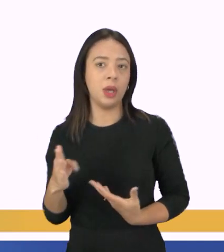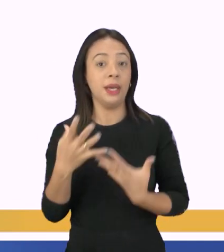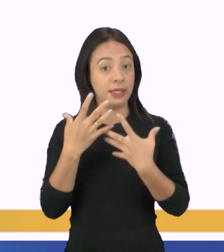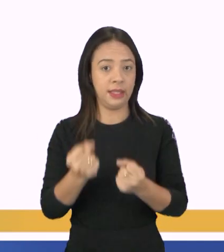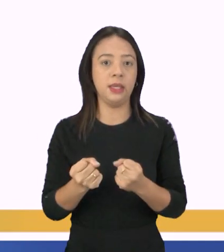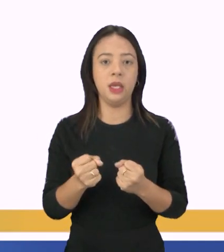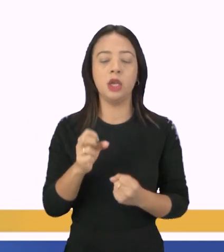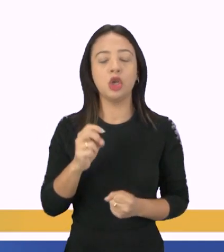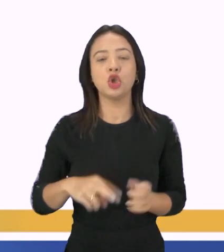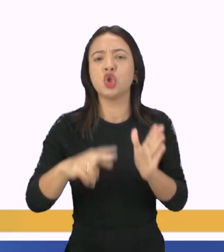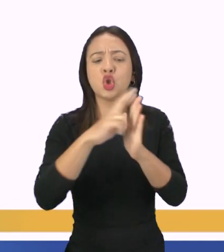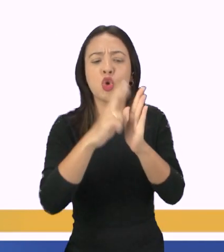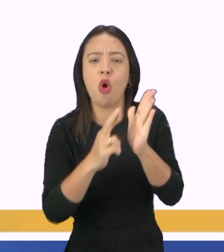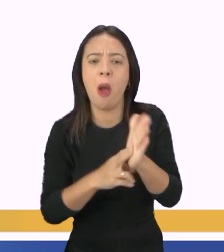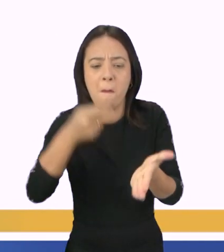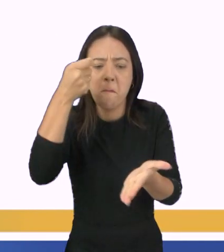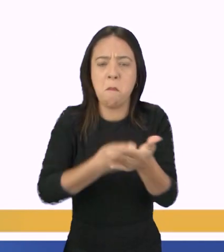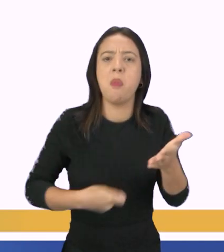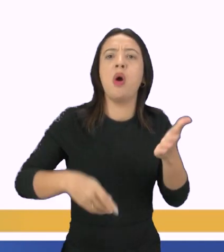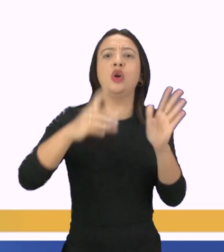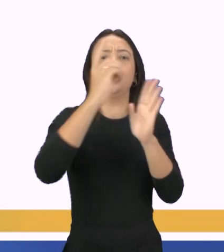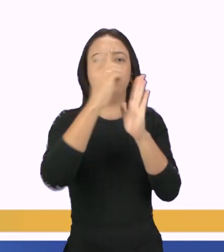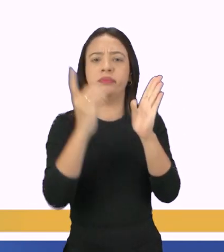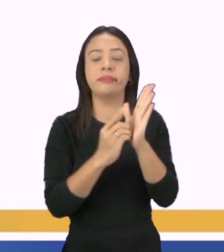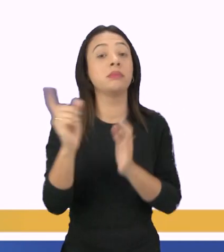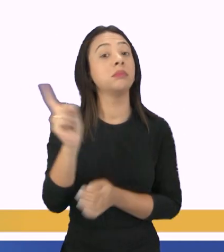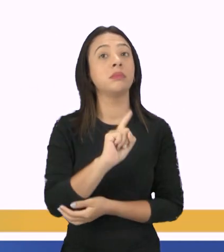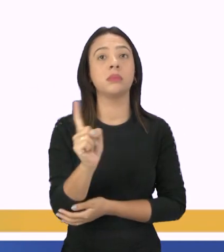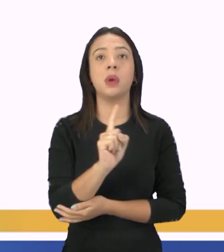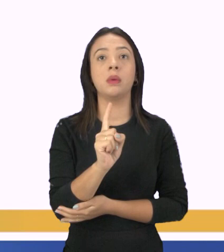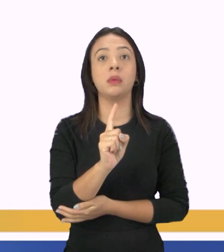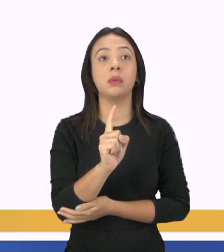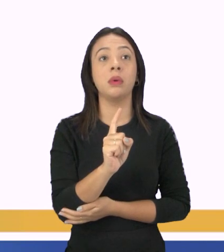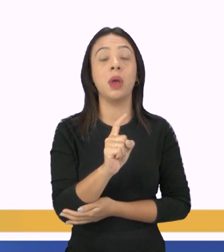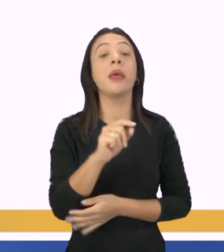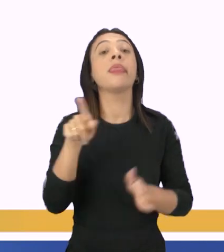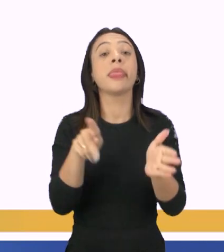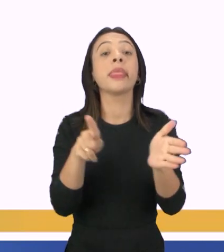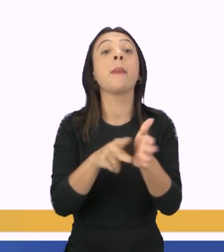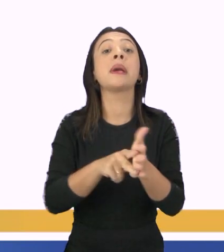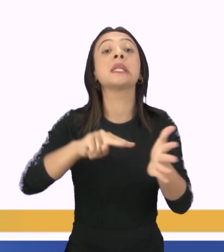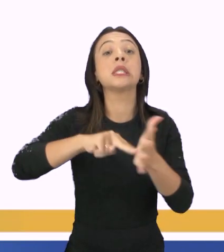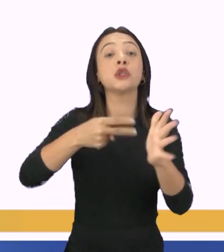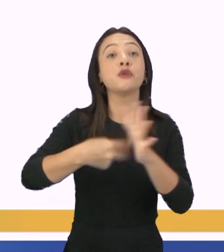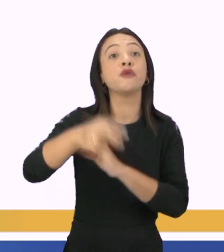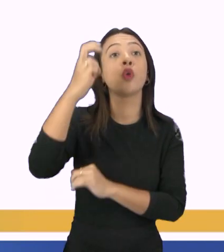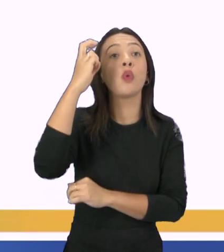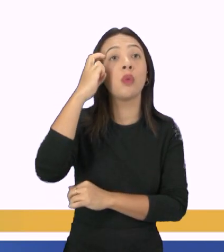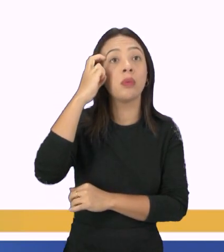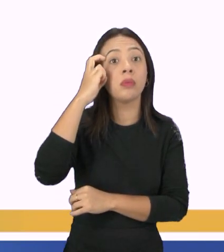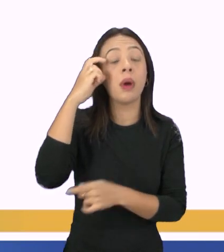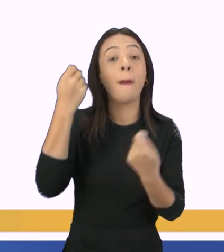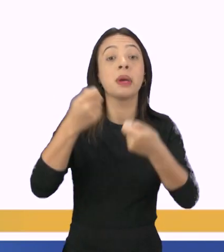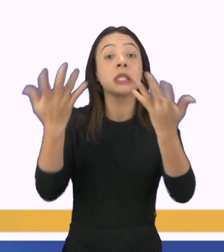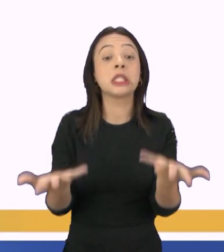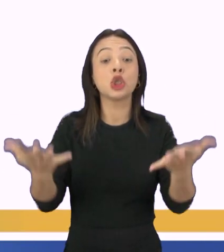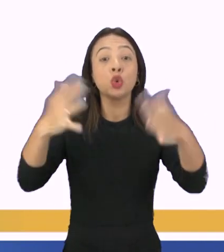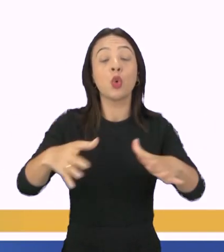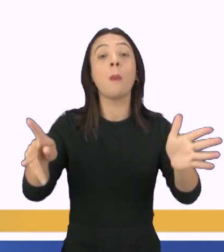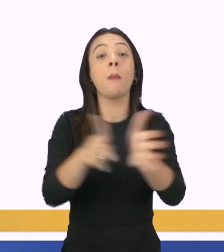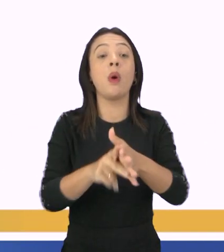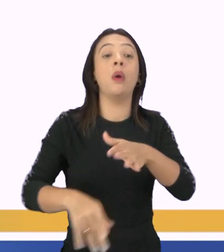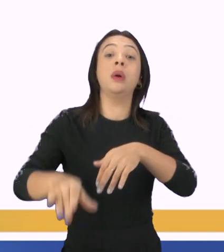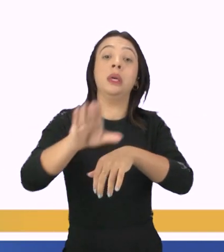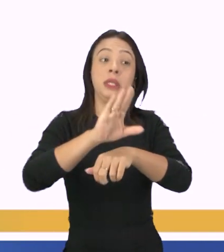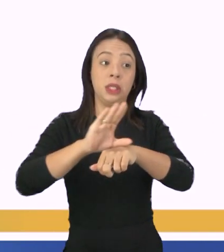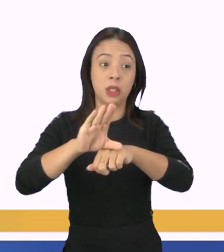medida imposta por decreto. É, antes disso, um aspecto cultural. Por um lado, foi preciso incluir na Constituição